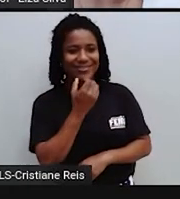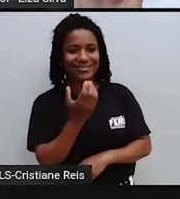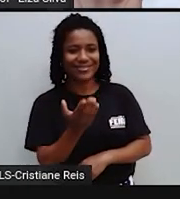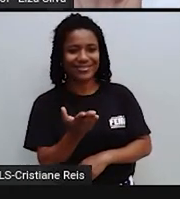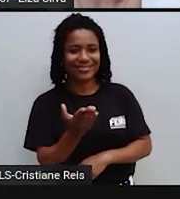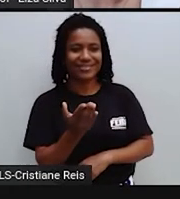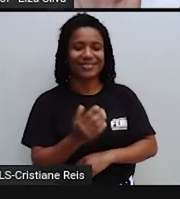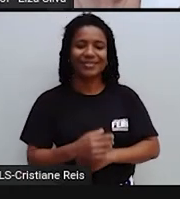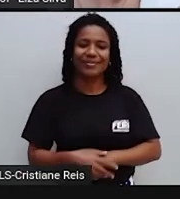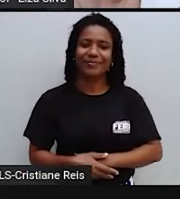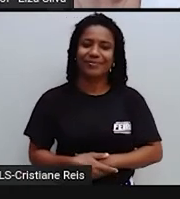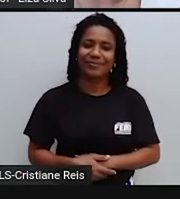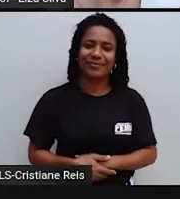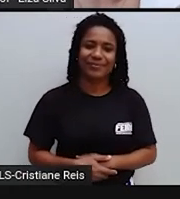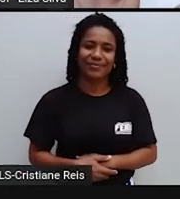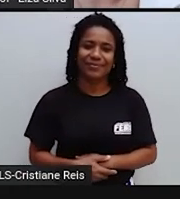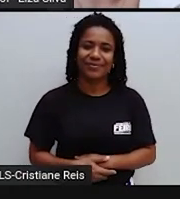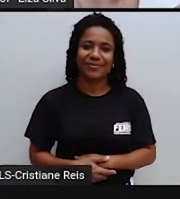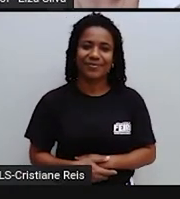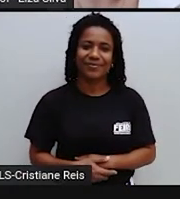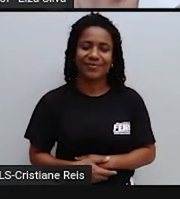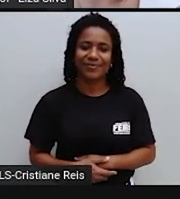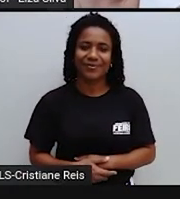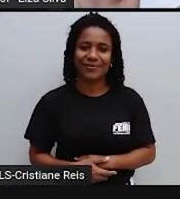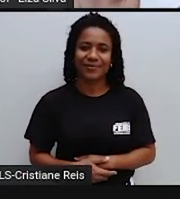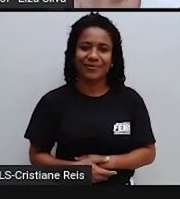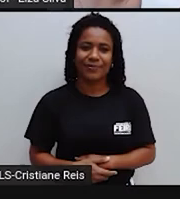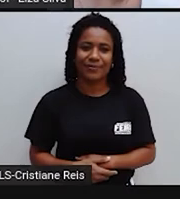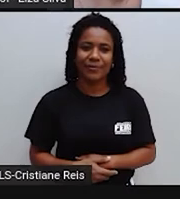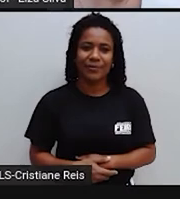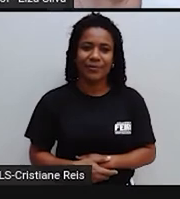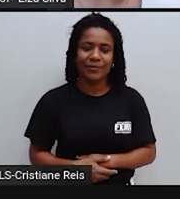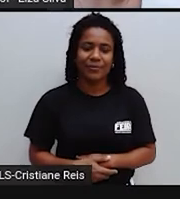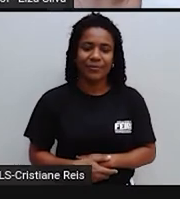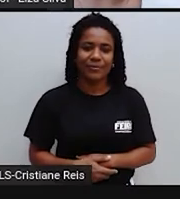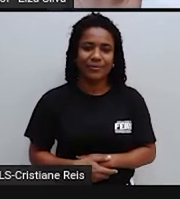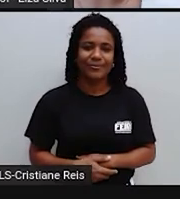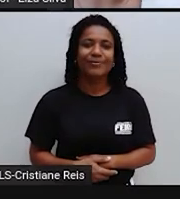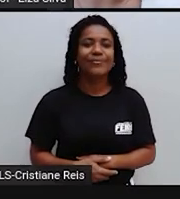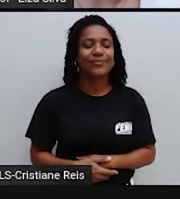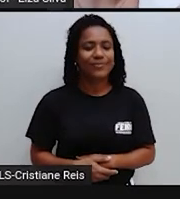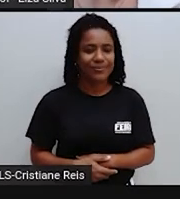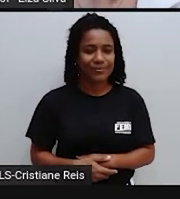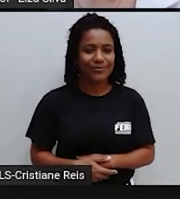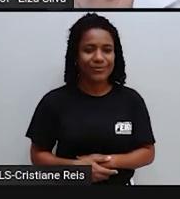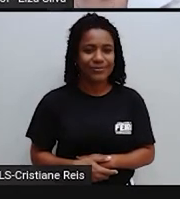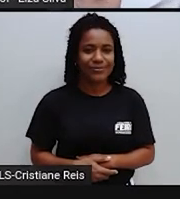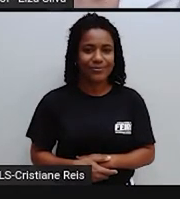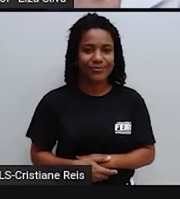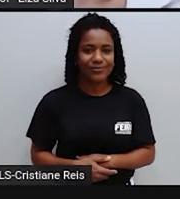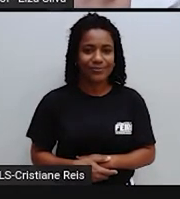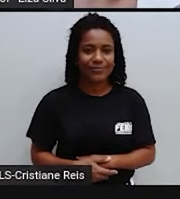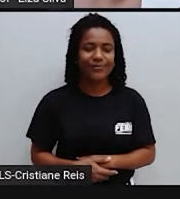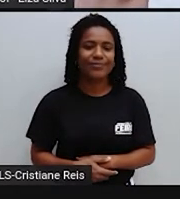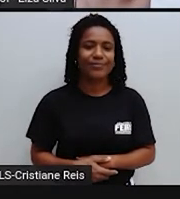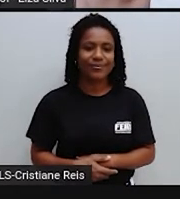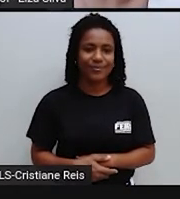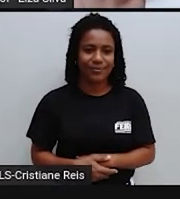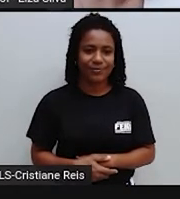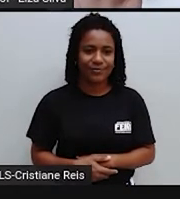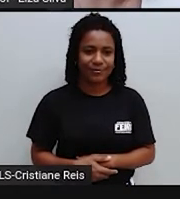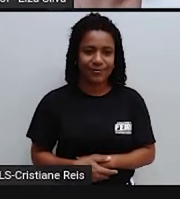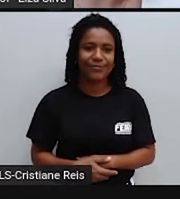airport, we are taking a private car direct to the hotel. Então, o que é que acontece